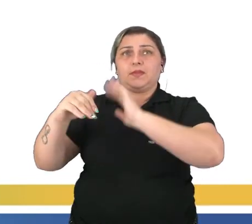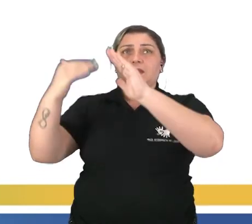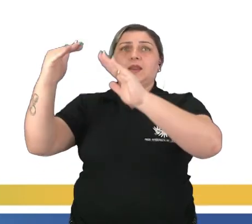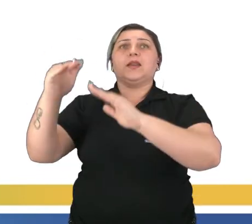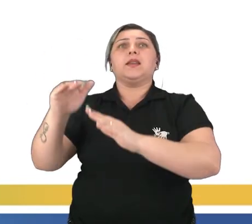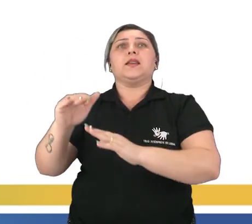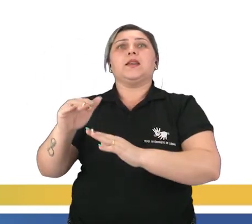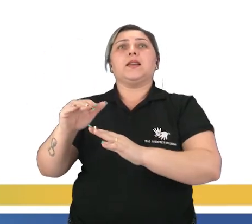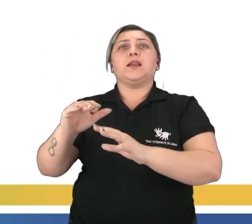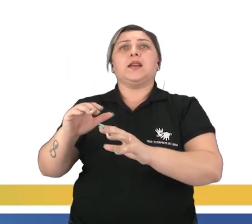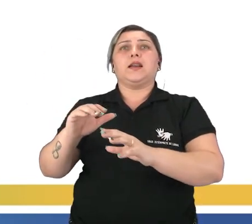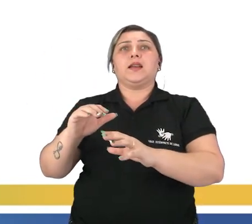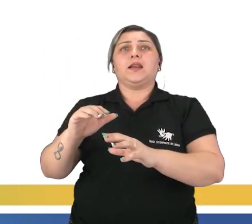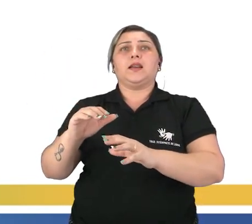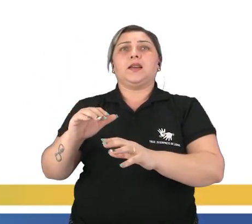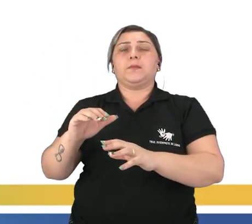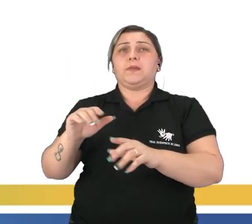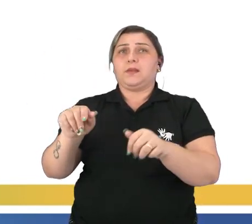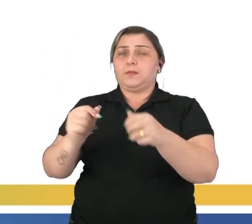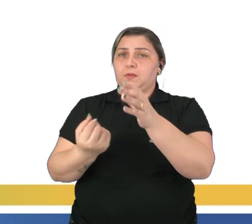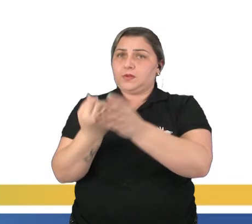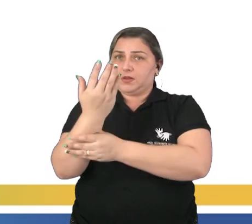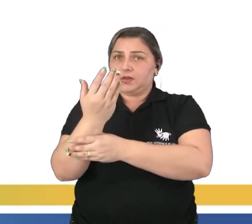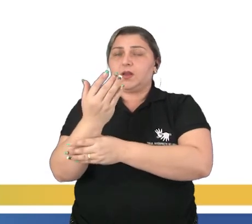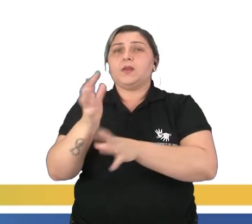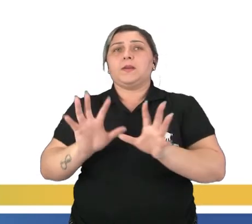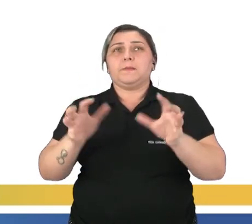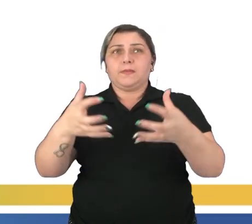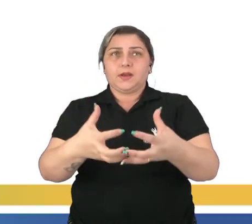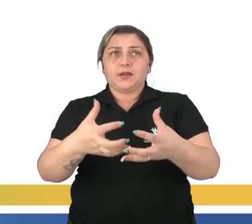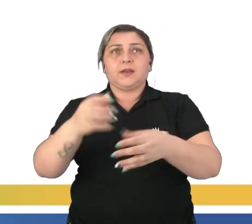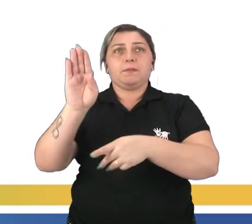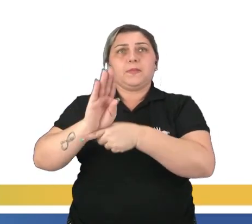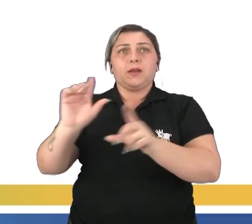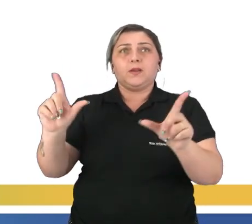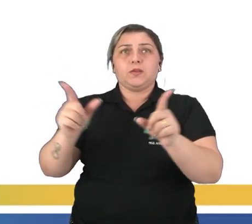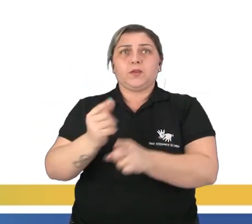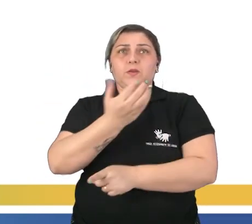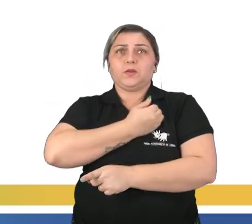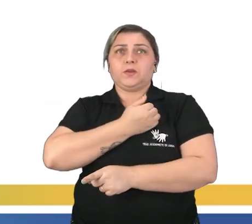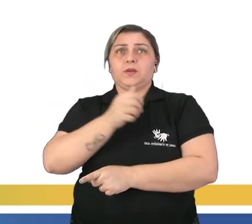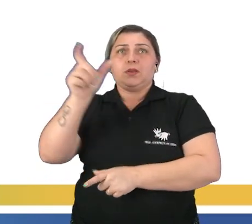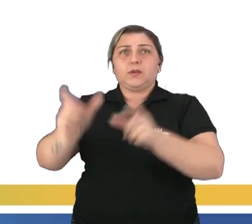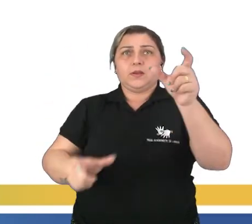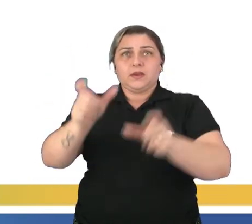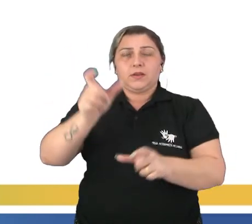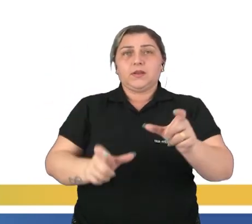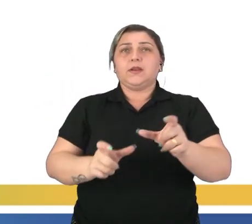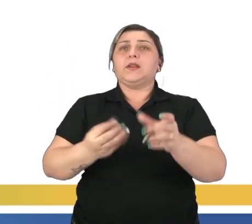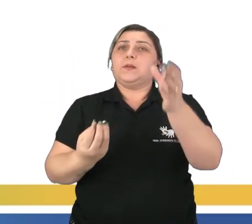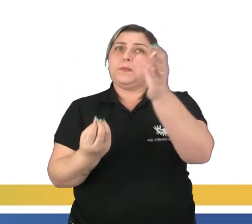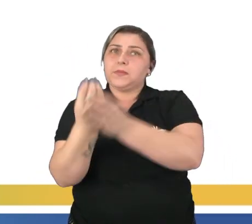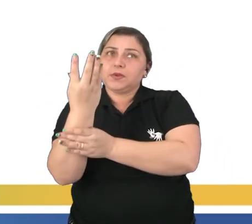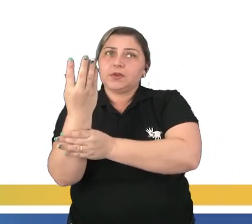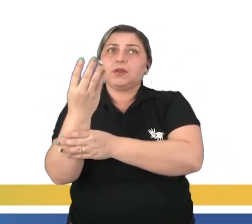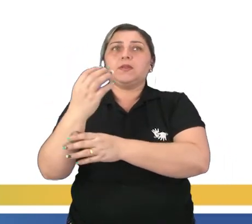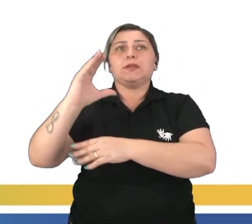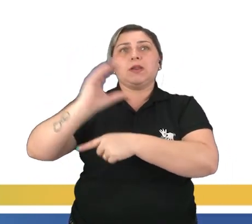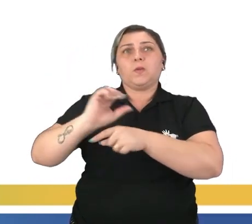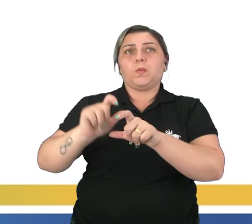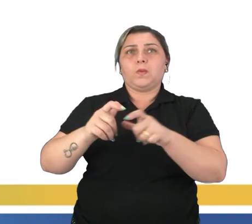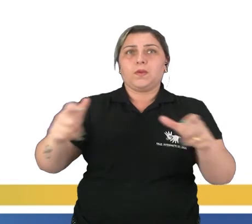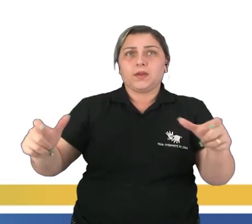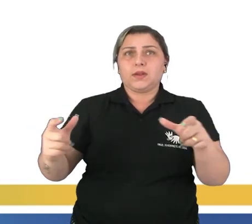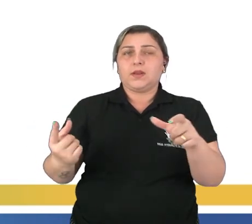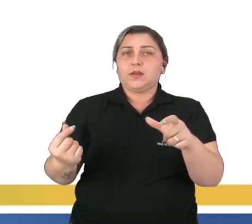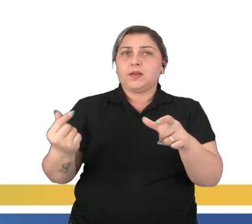de esteiras automatizadas para a produção. B, reduzido o número de trabalhadores na linha de produção.